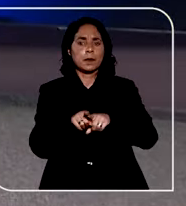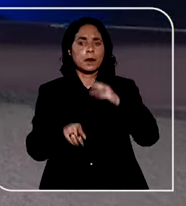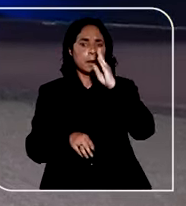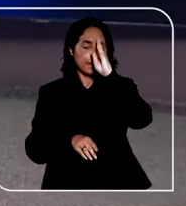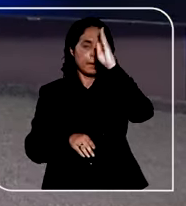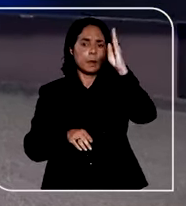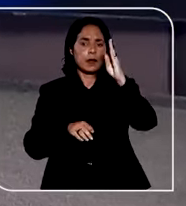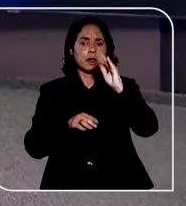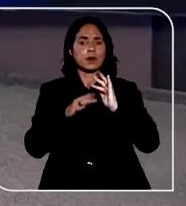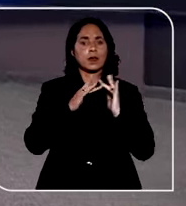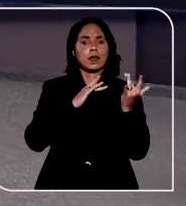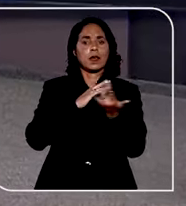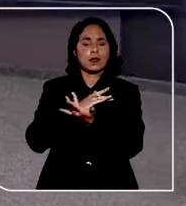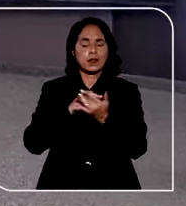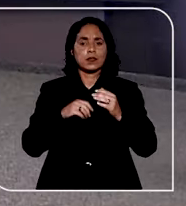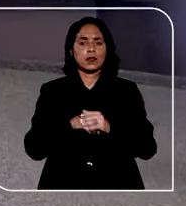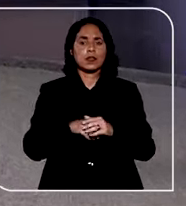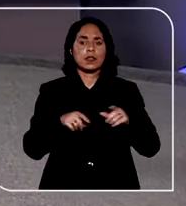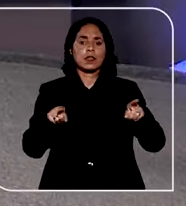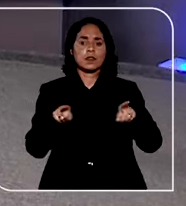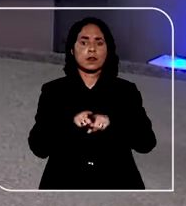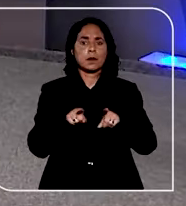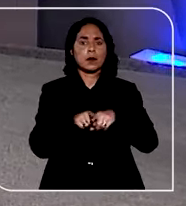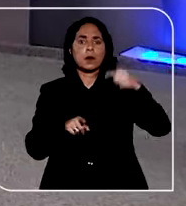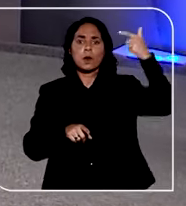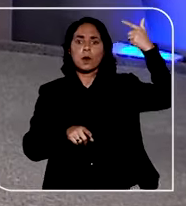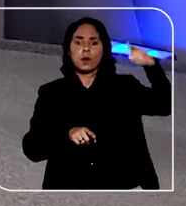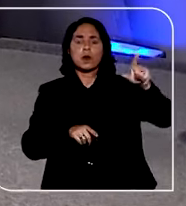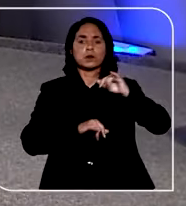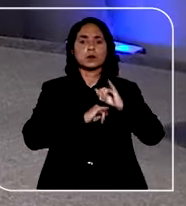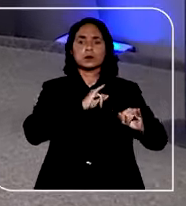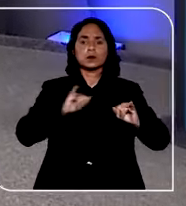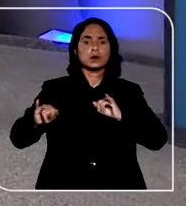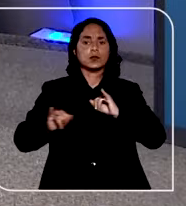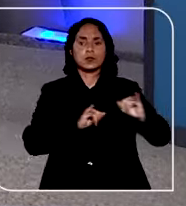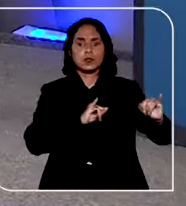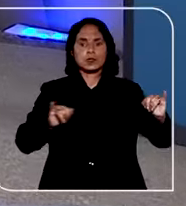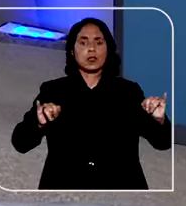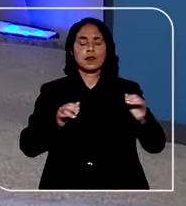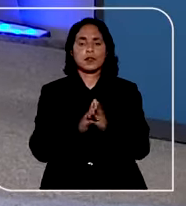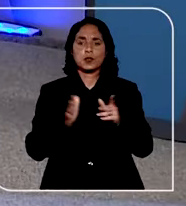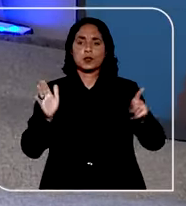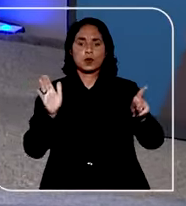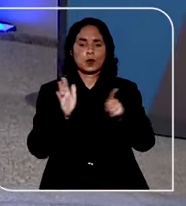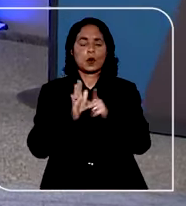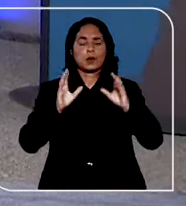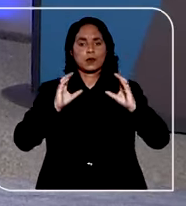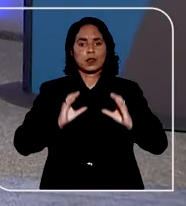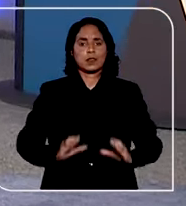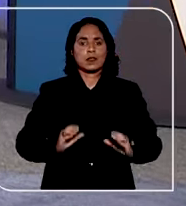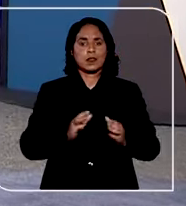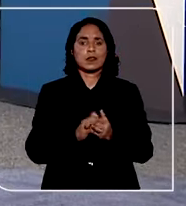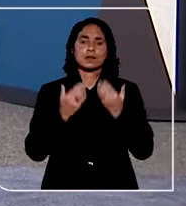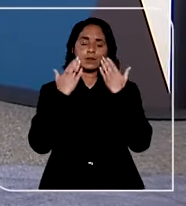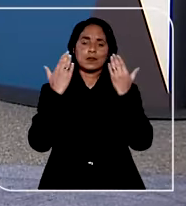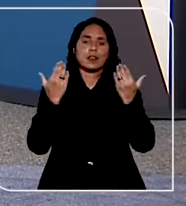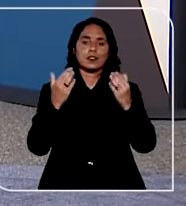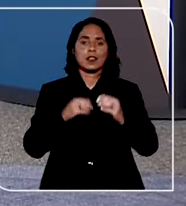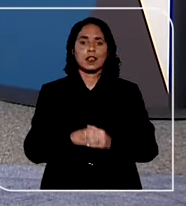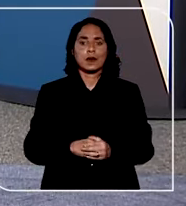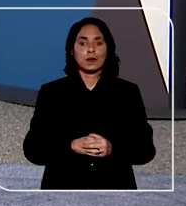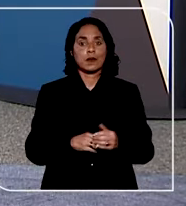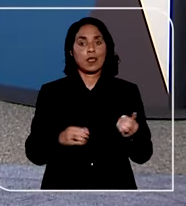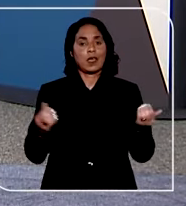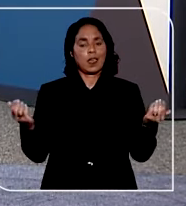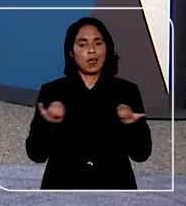de Podcast assim como outras notícias e programas do tribunal da Cidadania confere lá eu